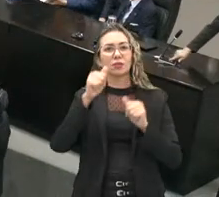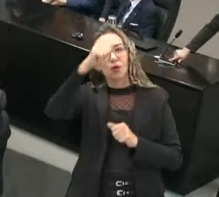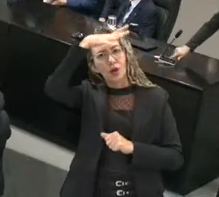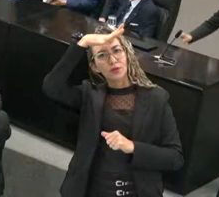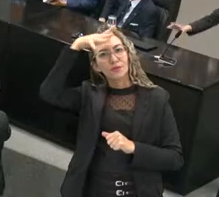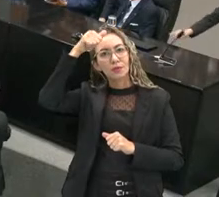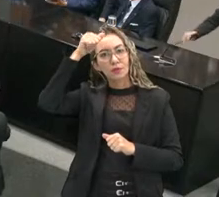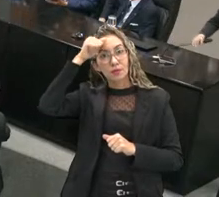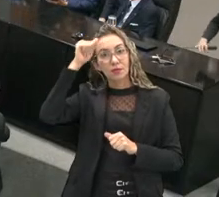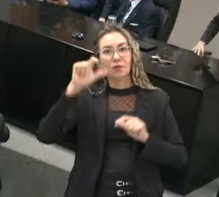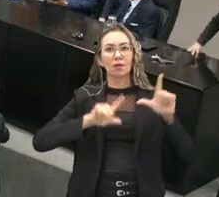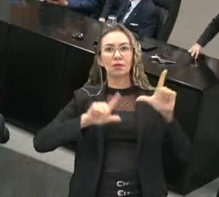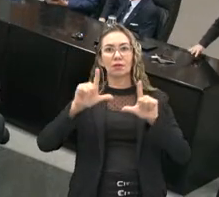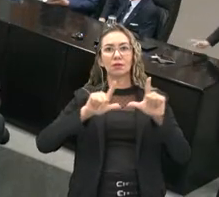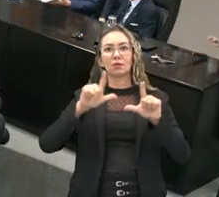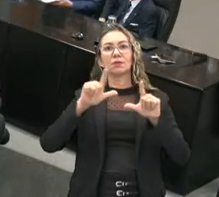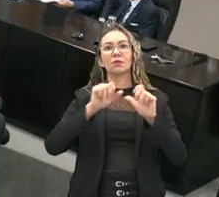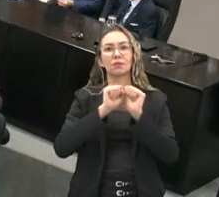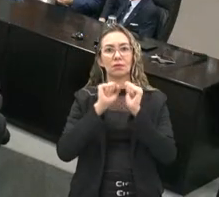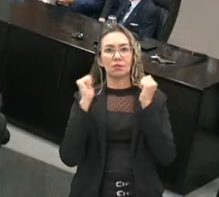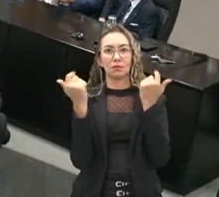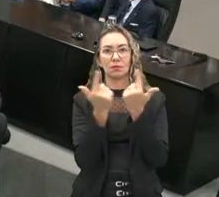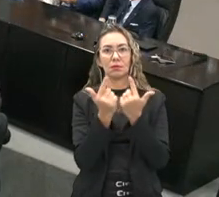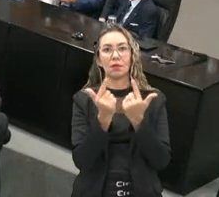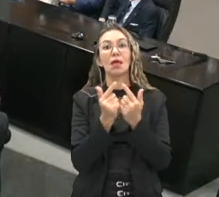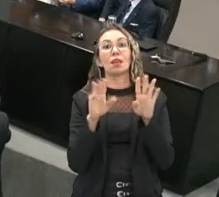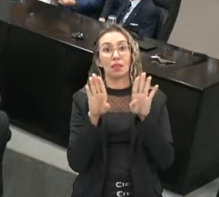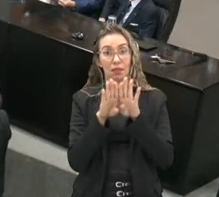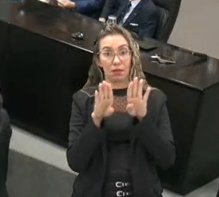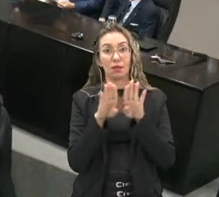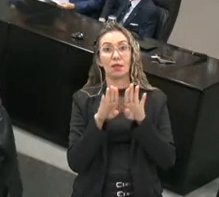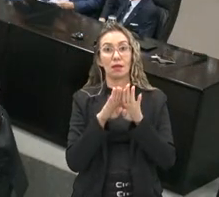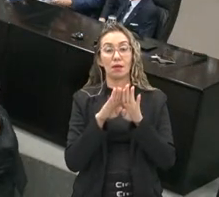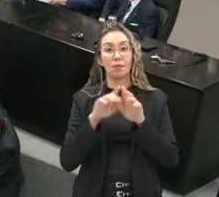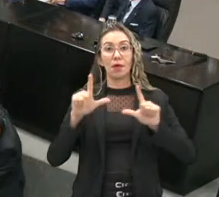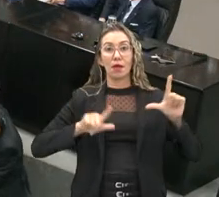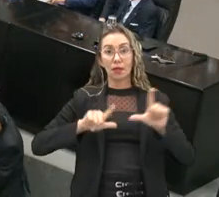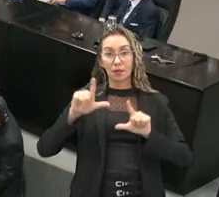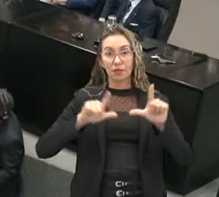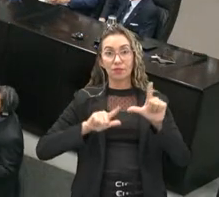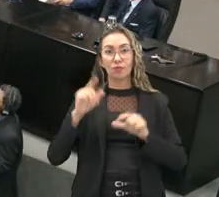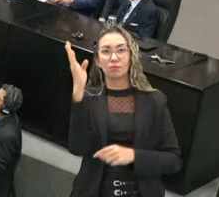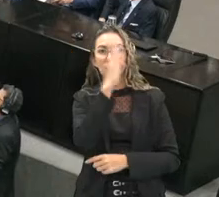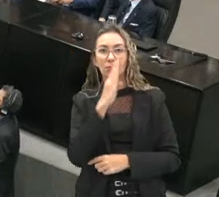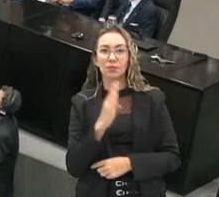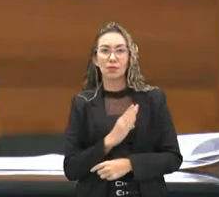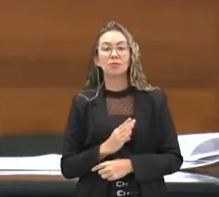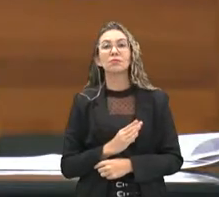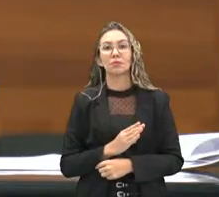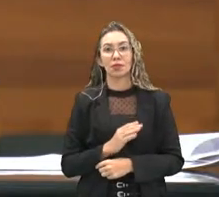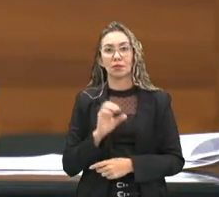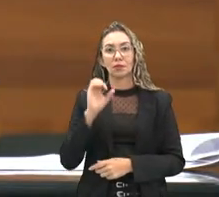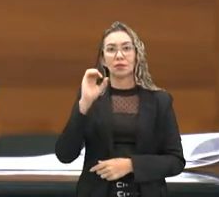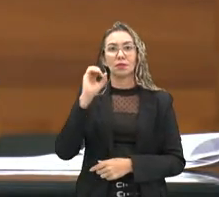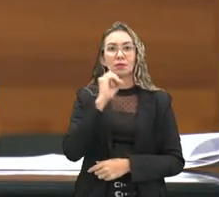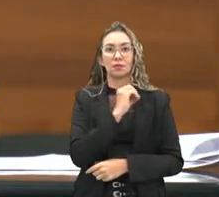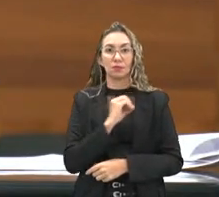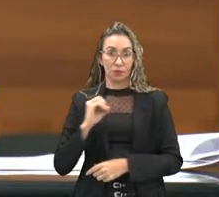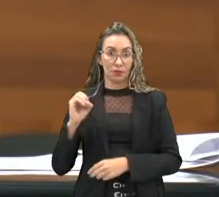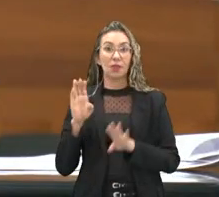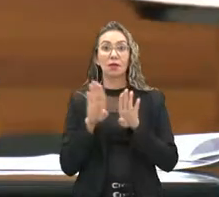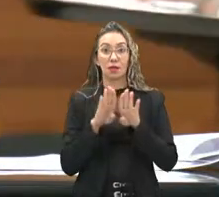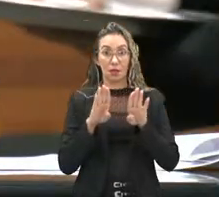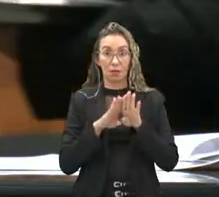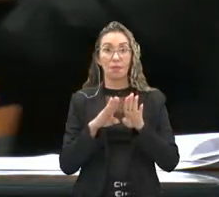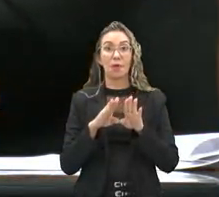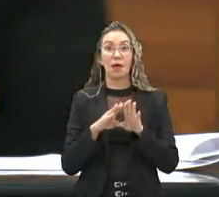TV Assembleia e em cadeia também com a Televisão Brasil Oeste e transmissão também pela TV Cidade Verde, pela